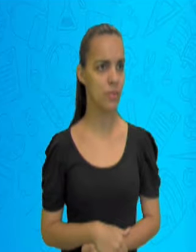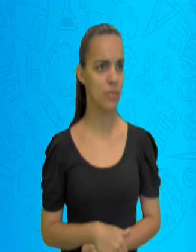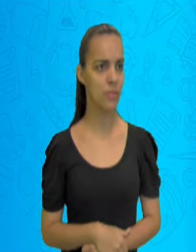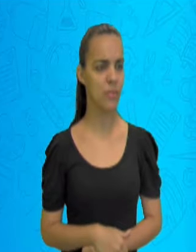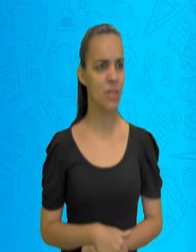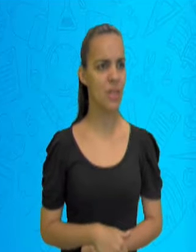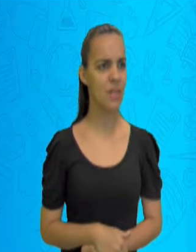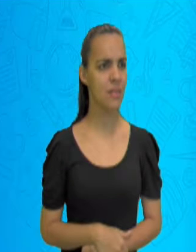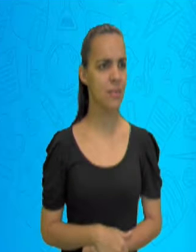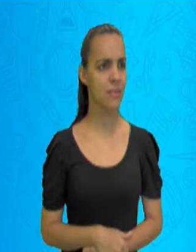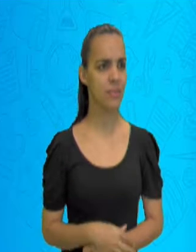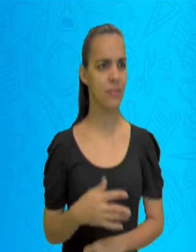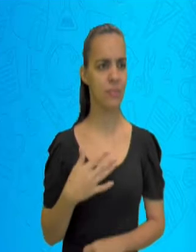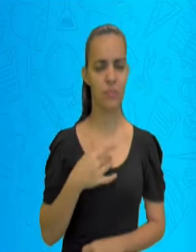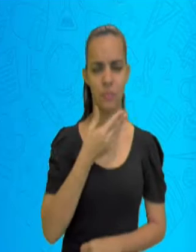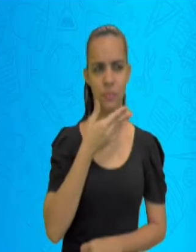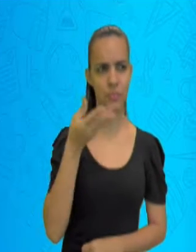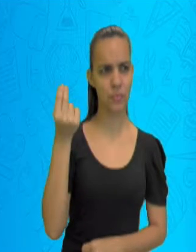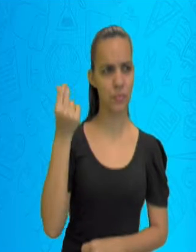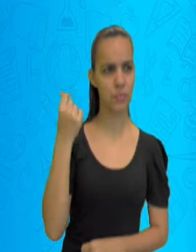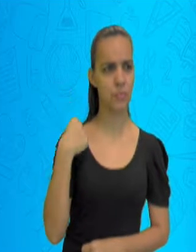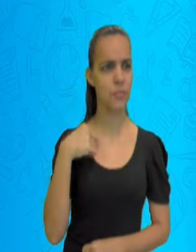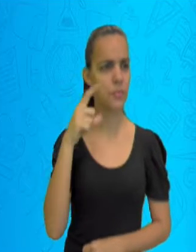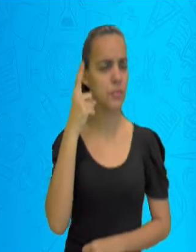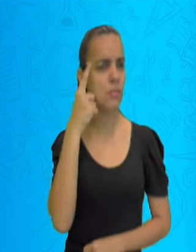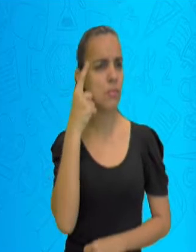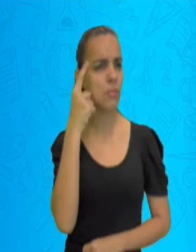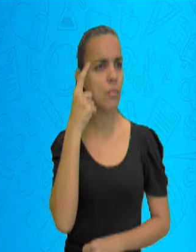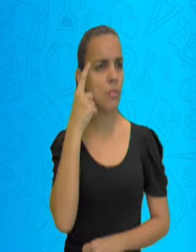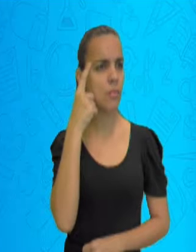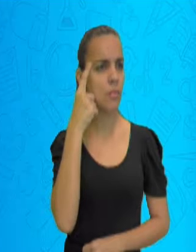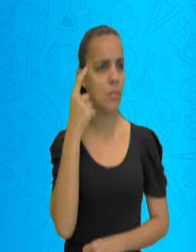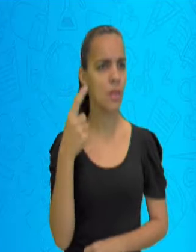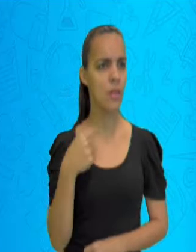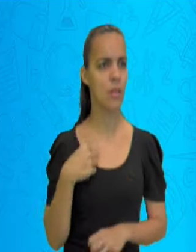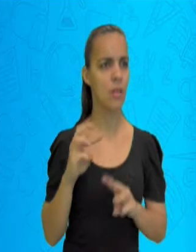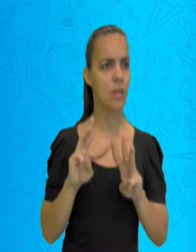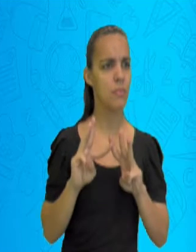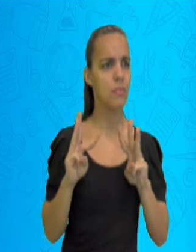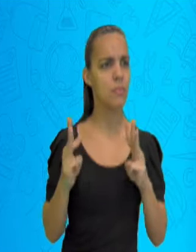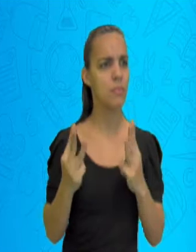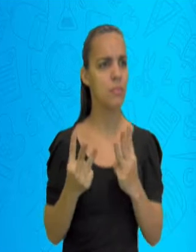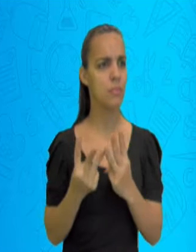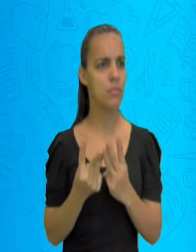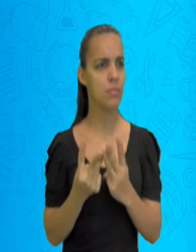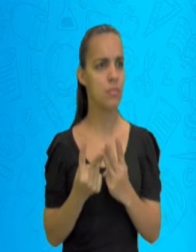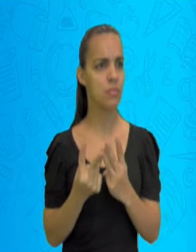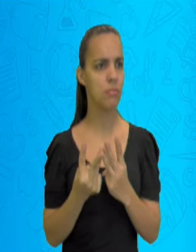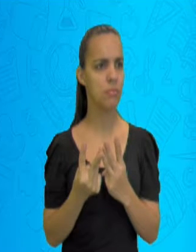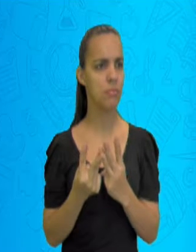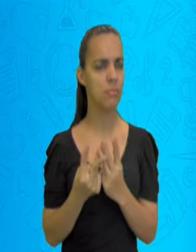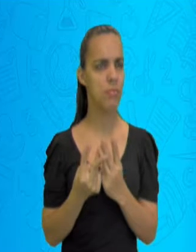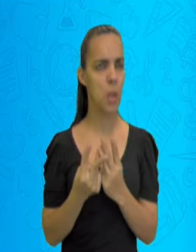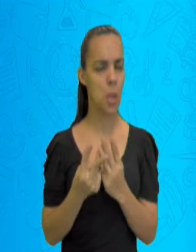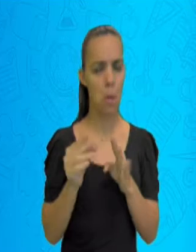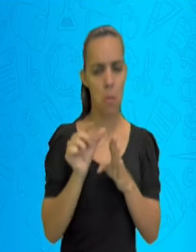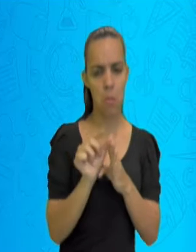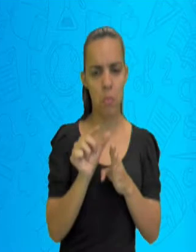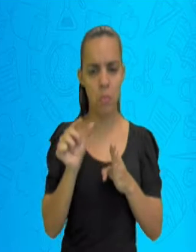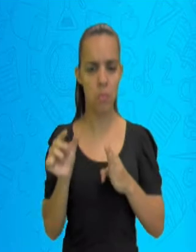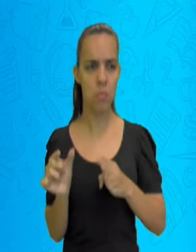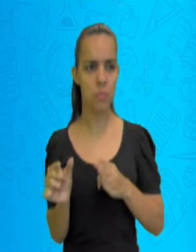filósofos pensaram que a matéria, uma porção da